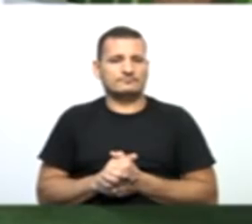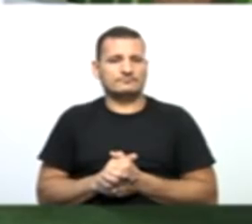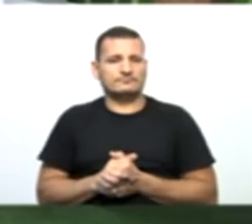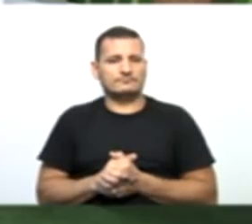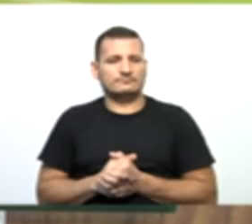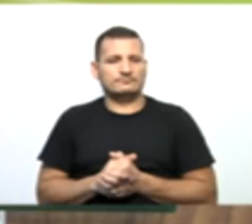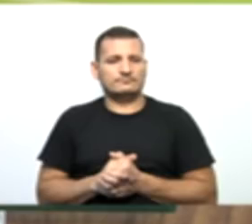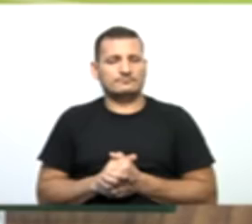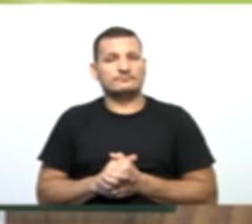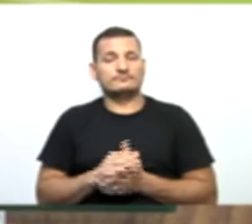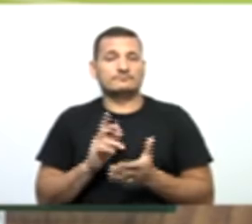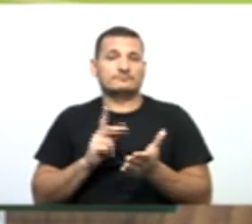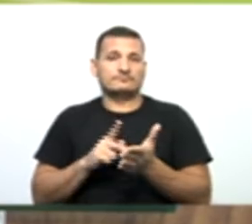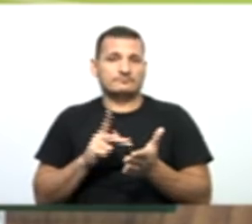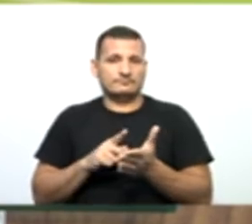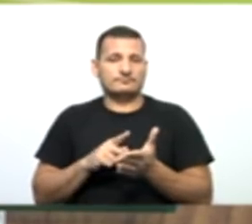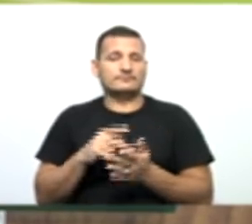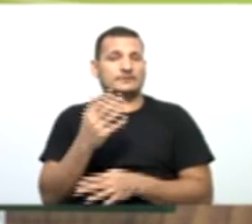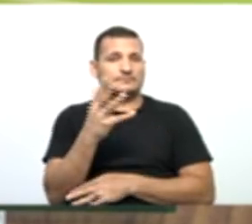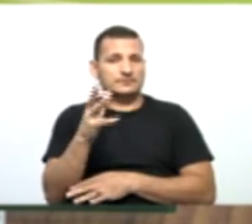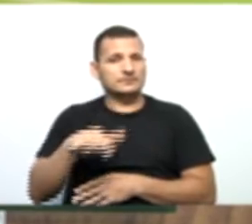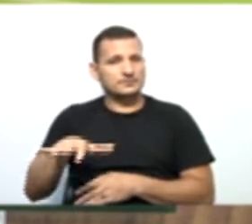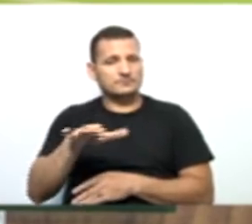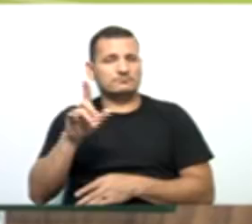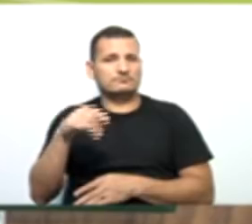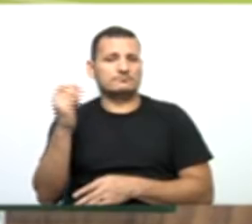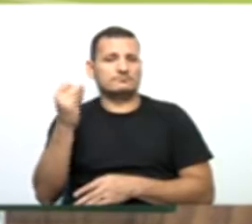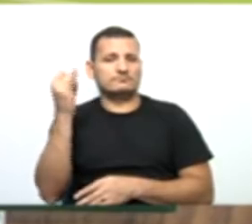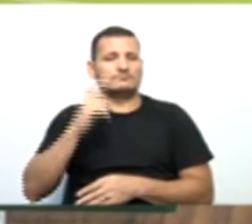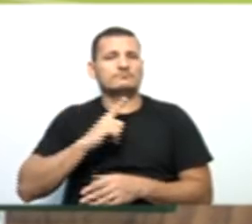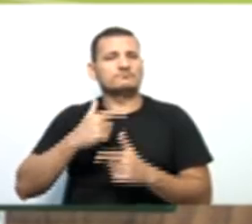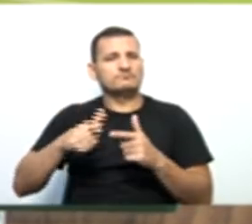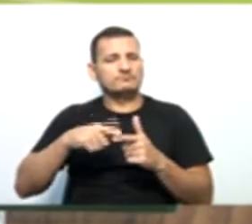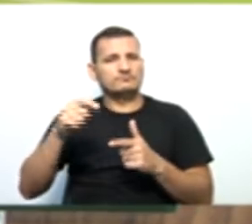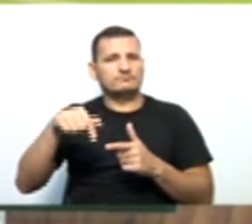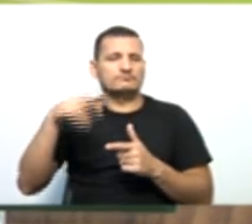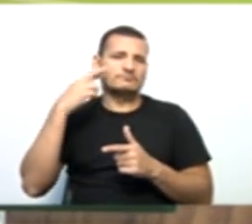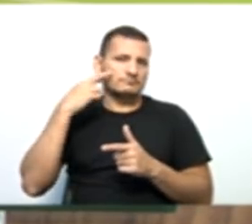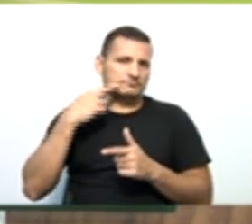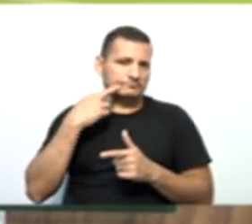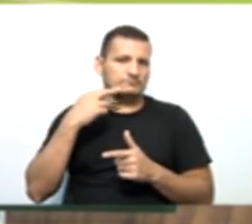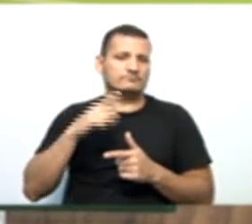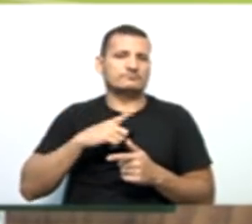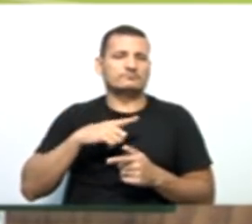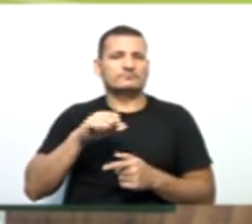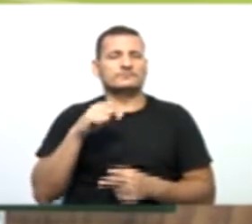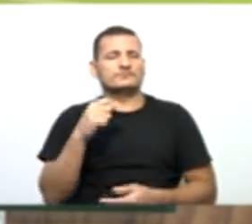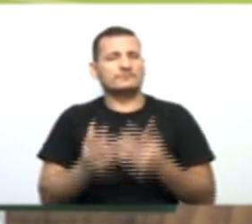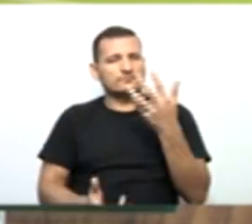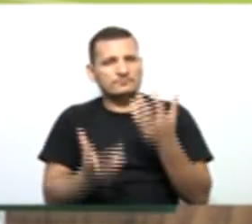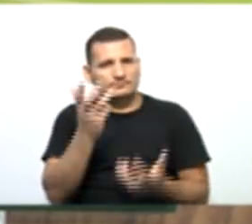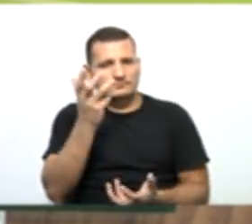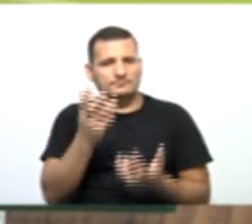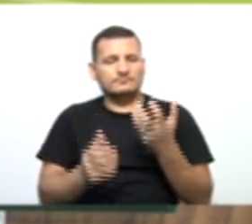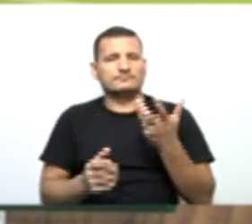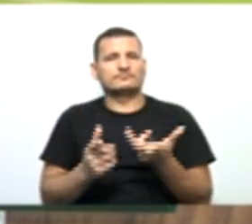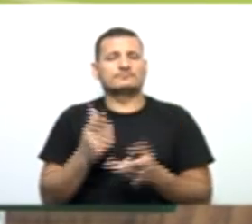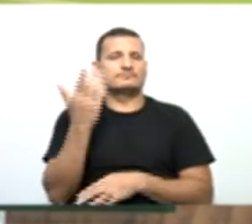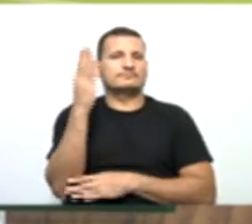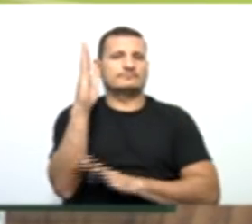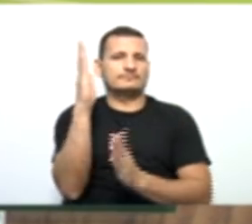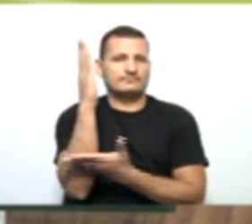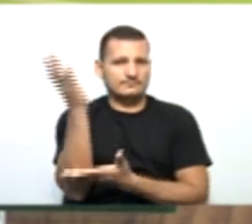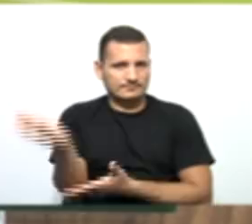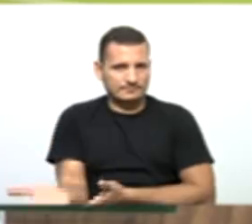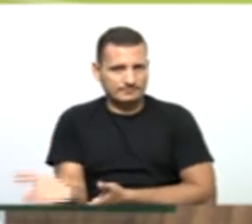Essa questão ambiental ela é muito importante. A gente tem muitos problemas aqui no estado mesmo, né, com relação a queimadas, com relação a